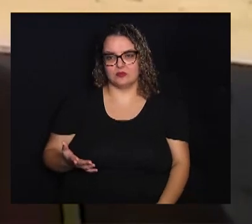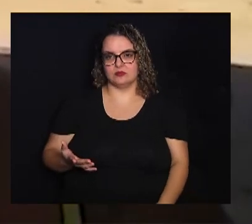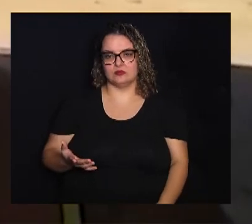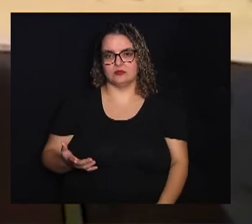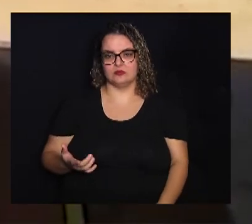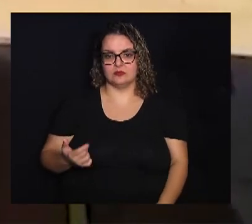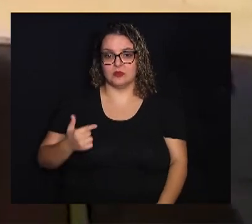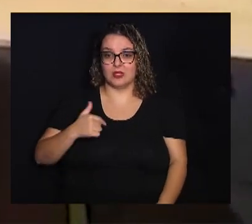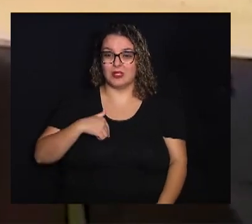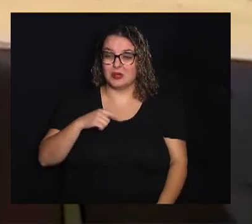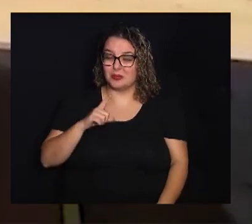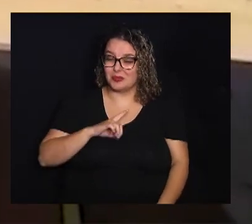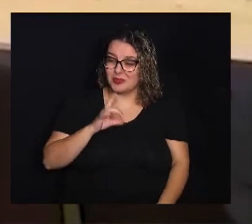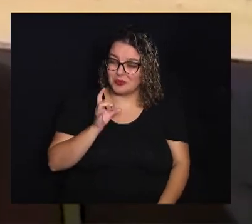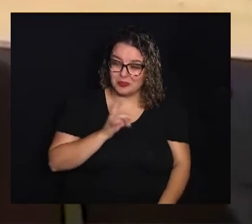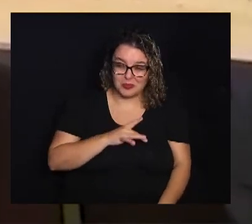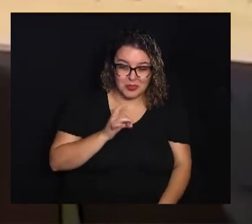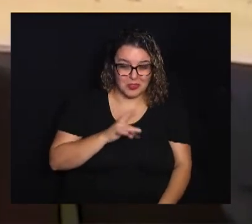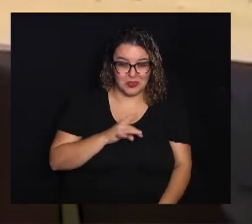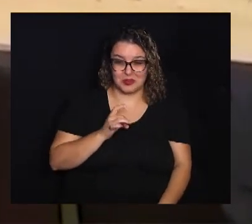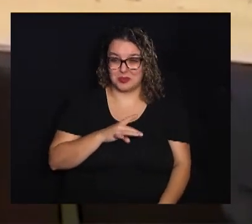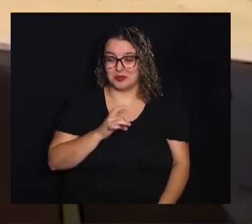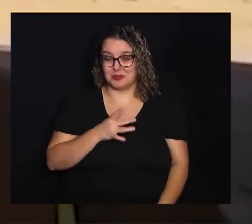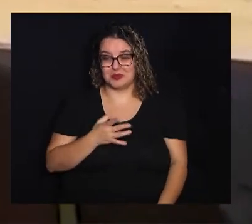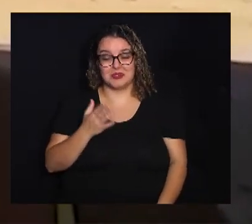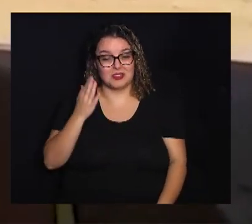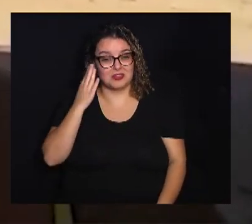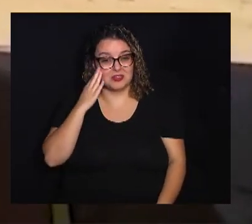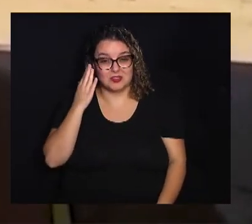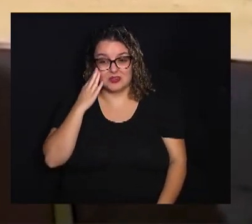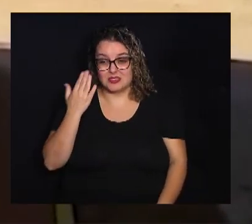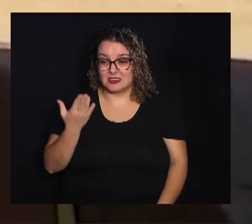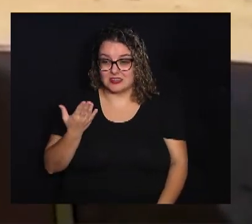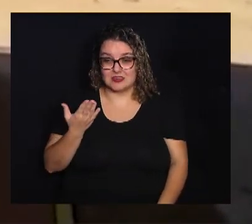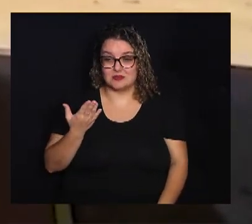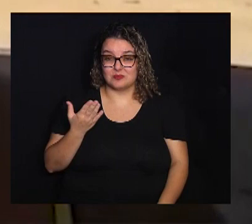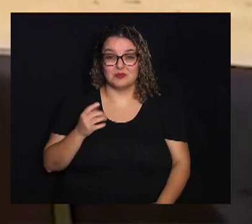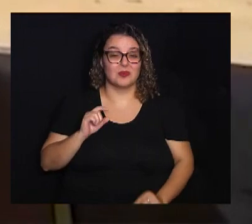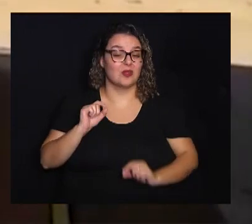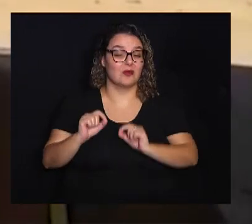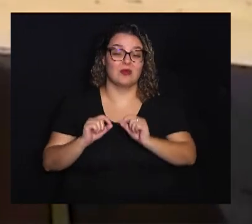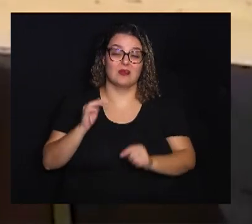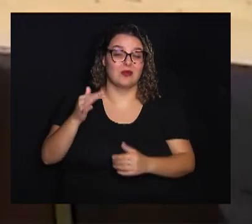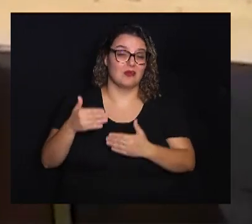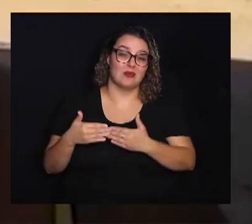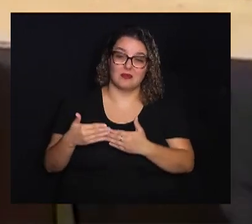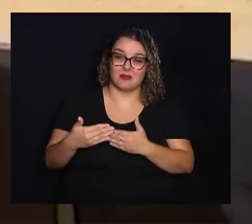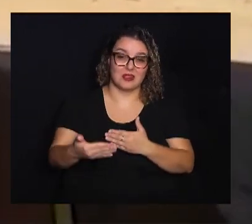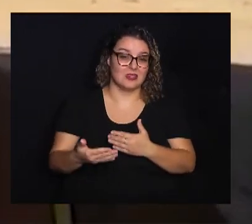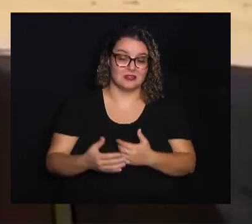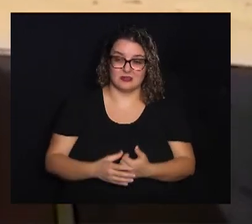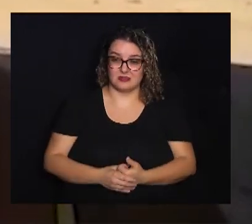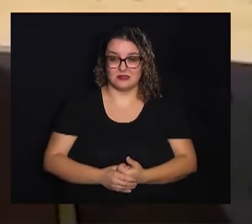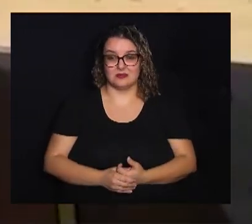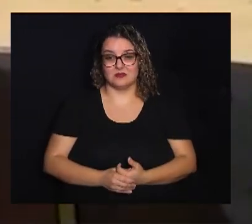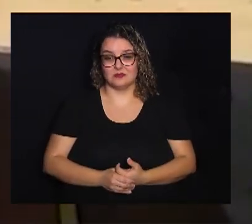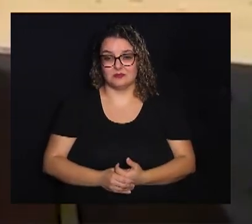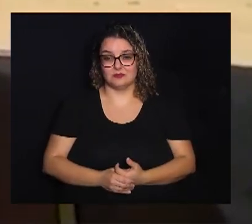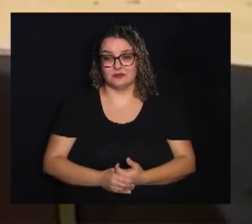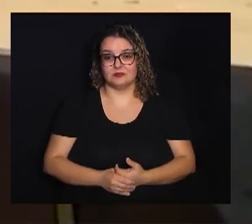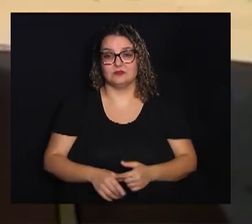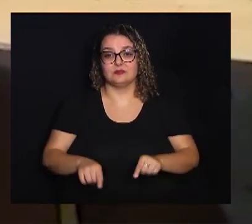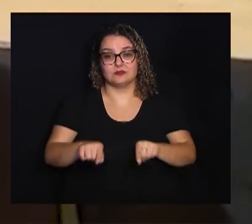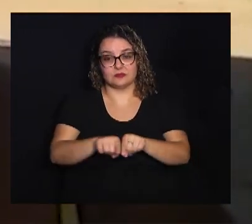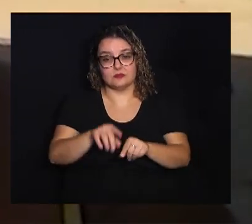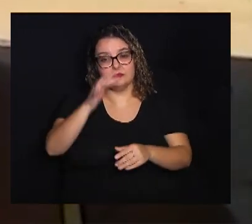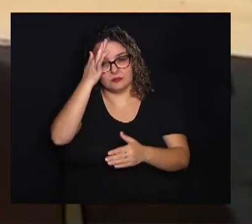Eu tenho medo de saber o que vai ser daqui em diante, mas eu também tenho muita